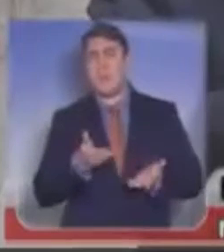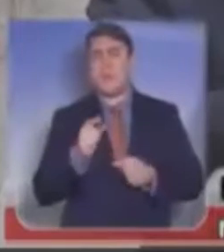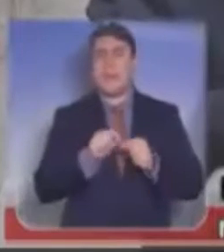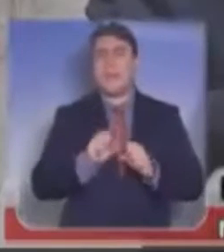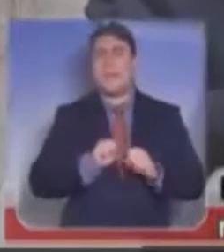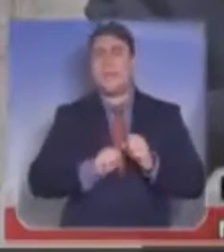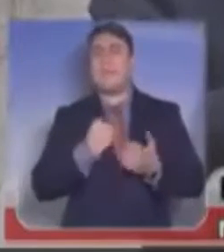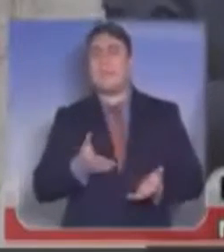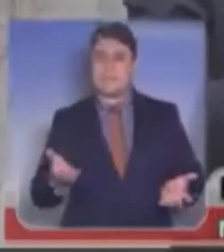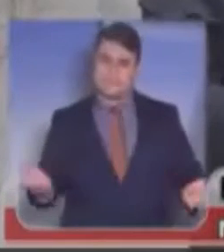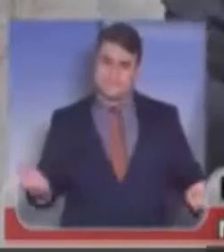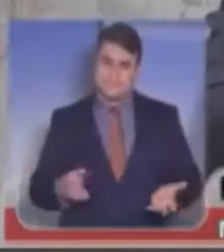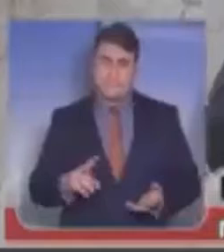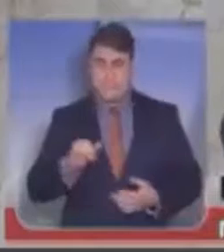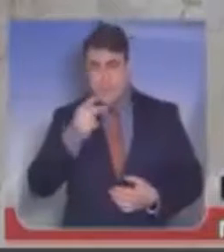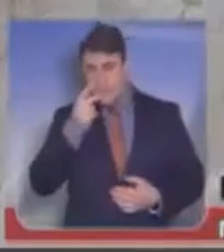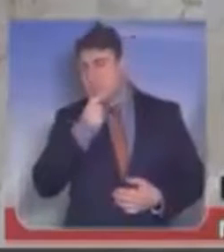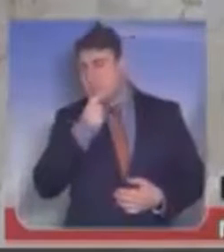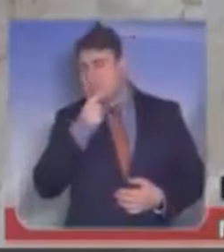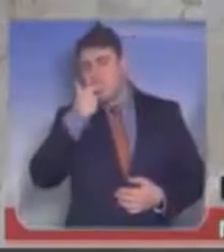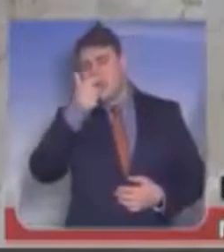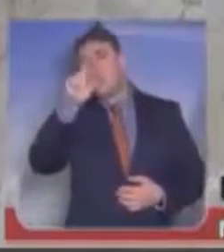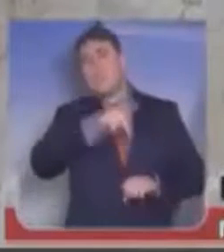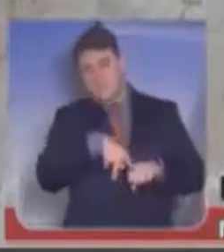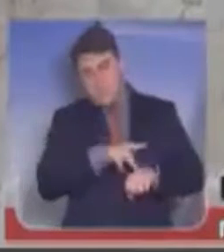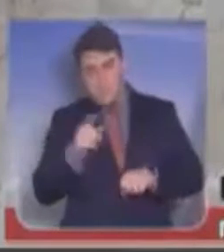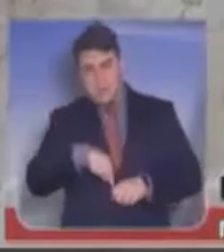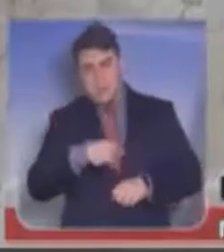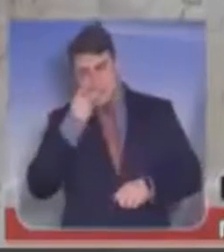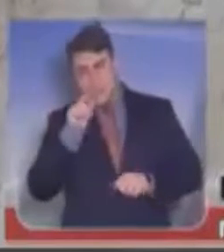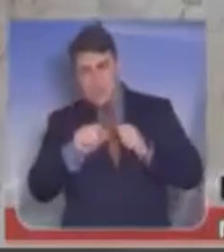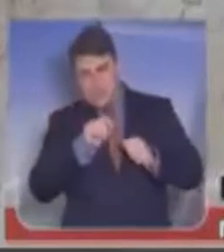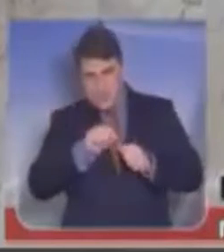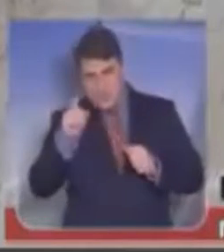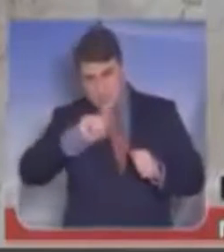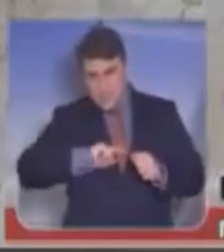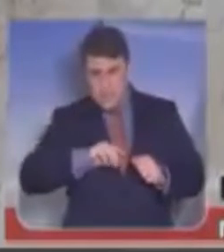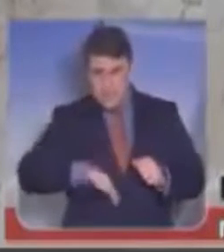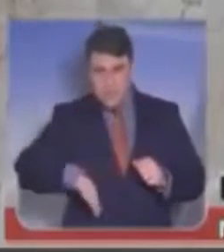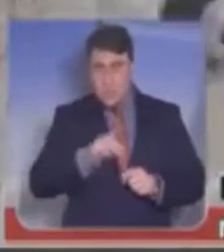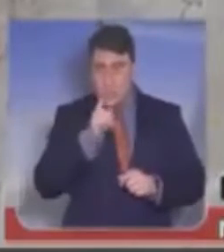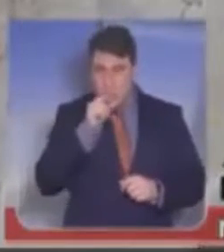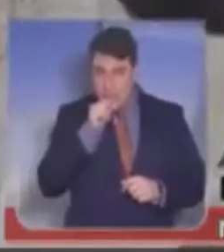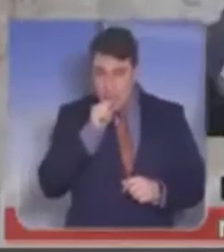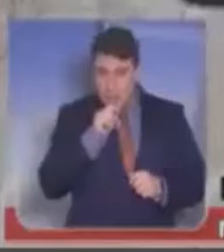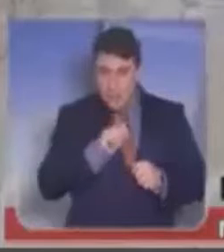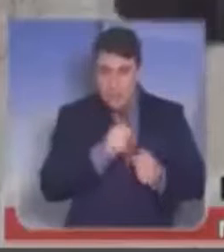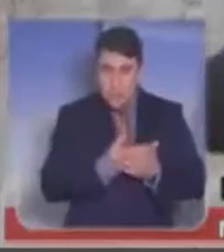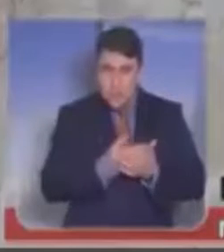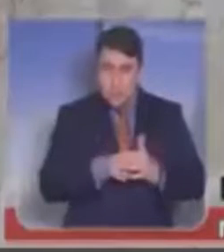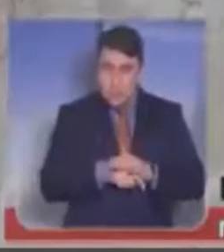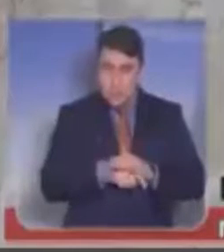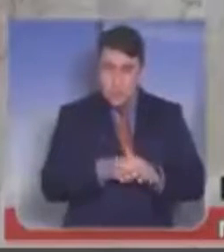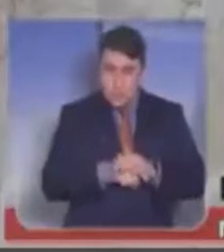que vai ser essa pessoa vai chegar aqui falando em de outro país que vai vim eu posso dizer pra nós aqui como é que cuida da nossa água para fazer estudo para saber como